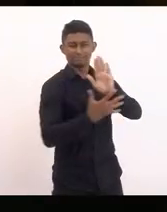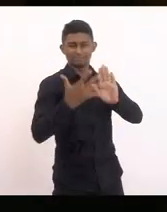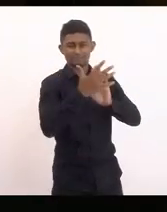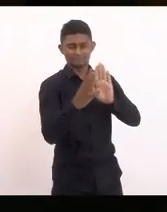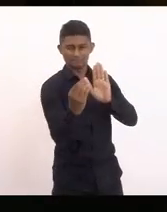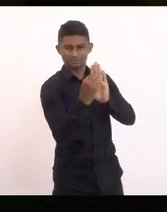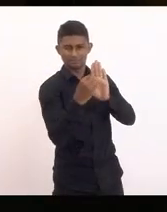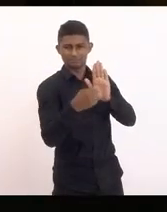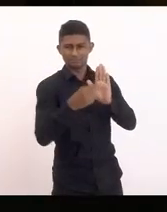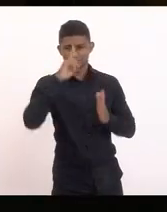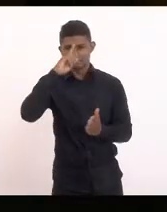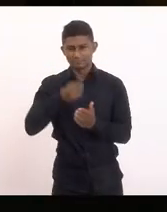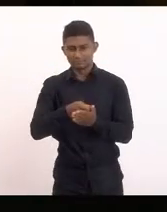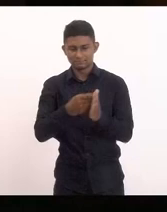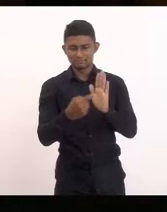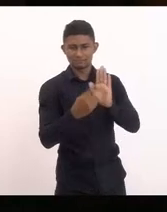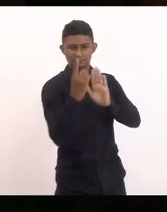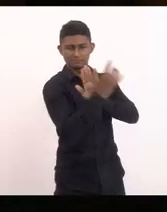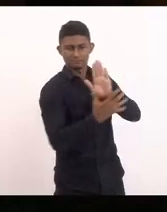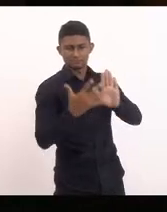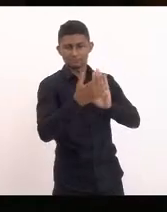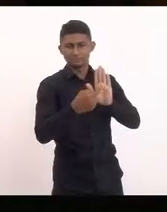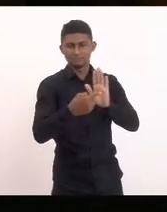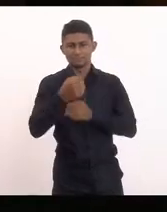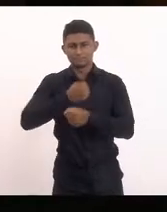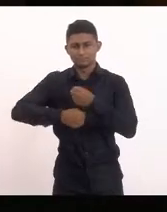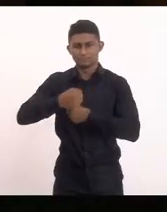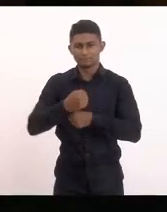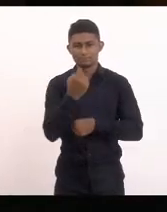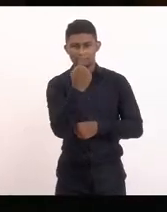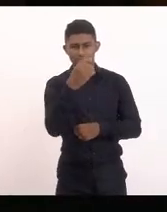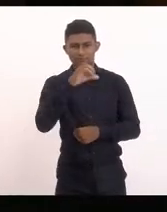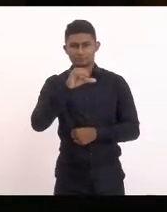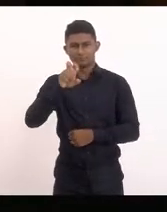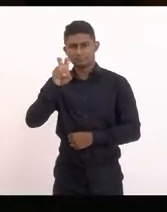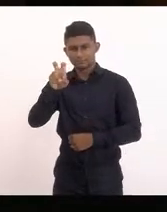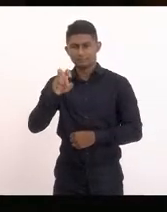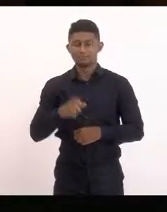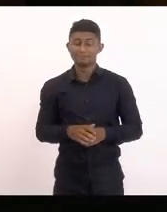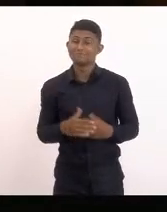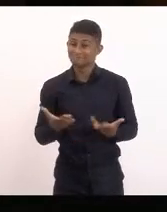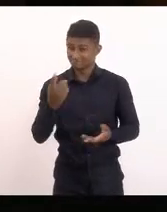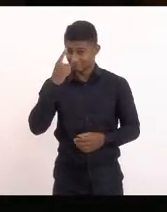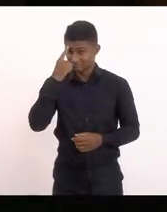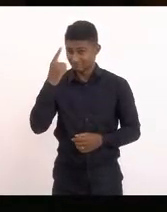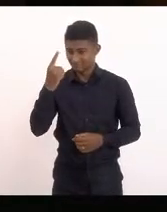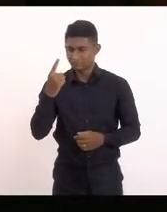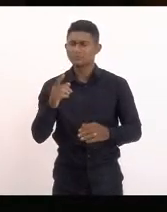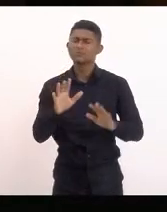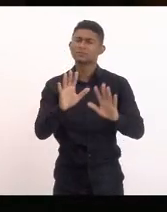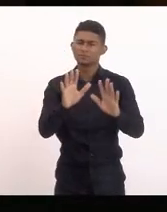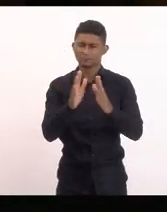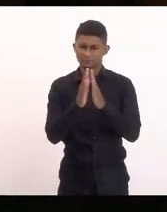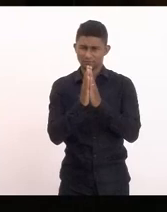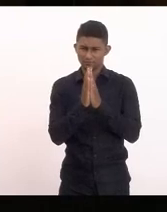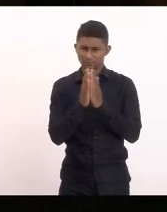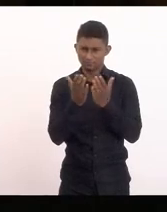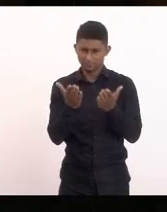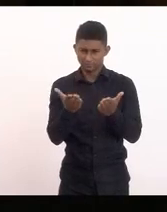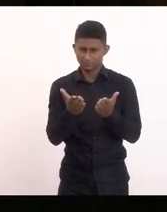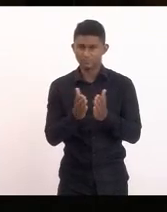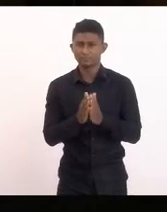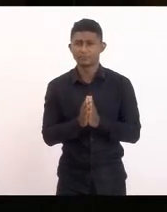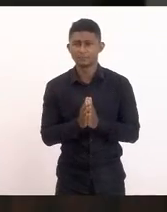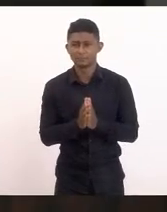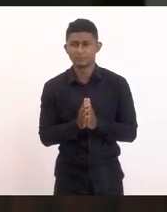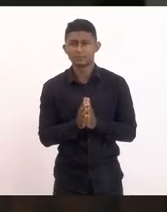de 1995. Relembrando aqui, expedido. Deputado Sérgio, só um instante, por favor. É que Vossa